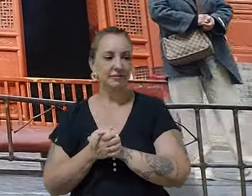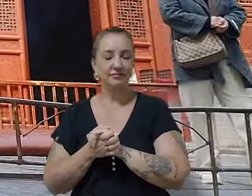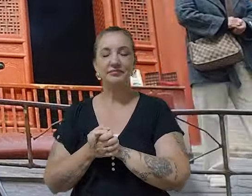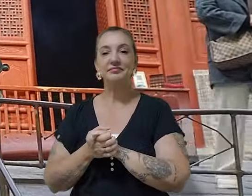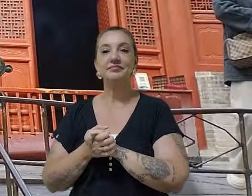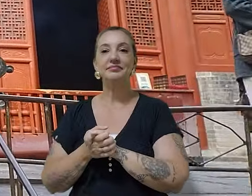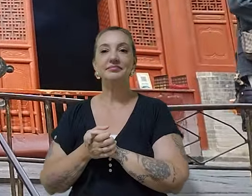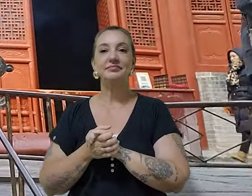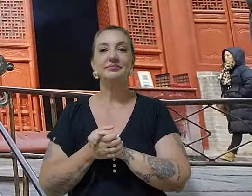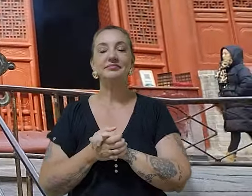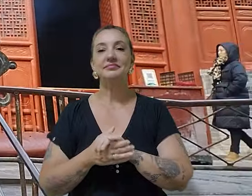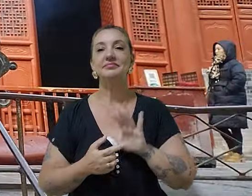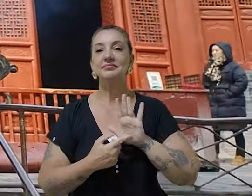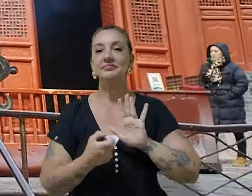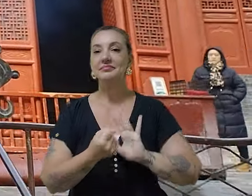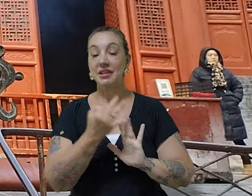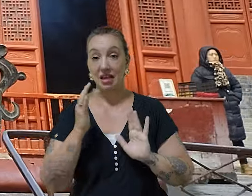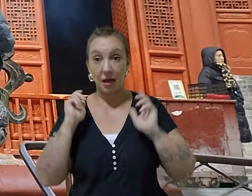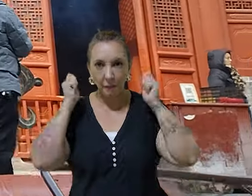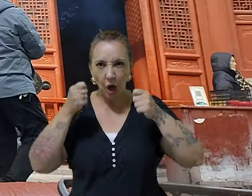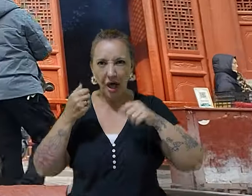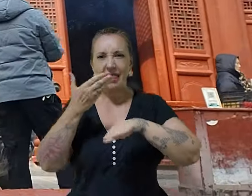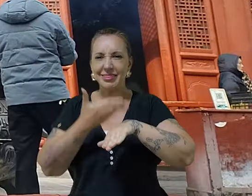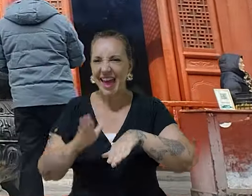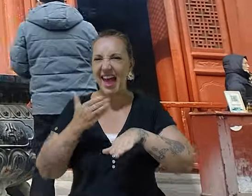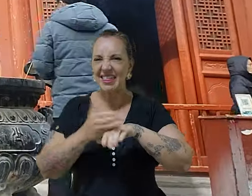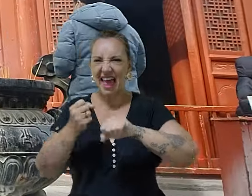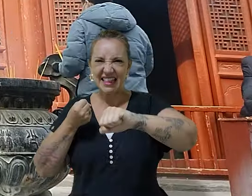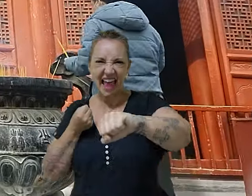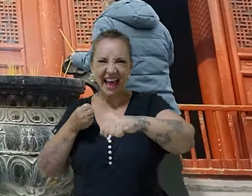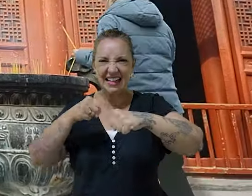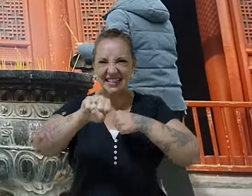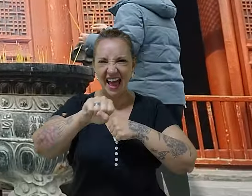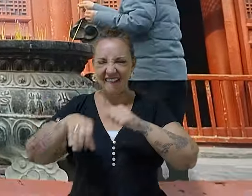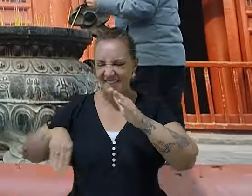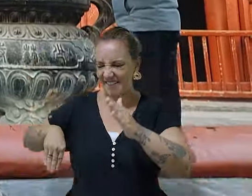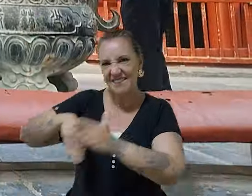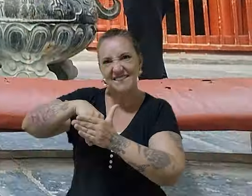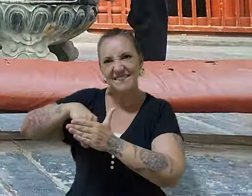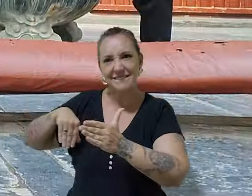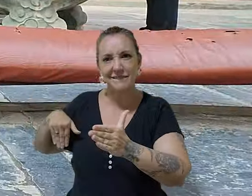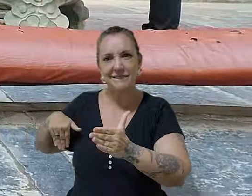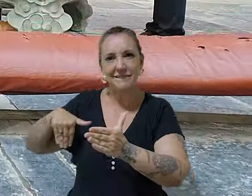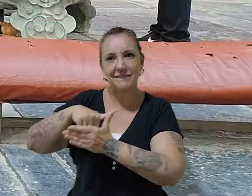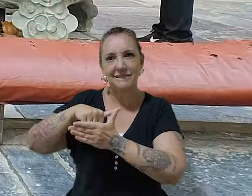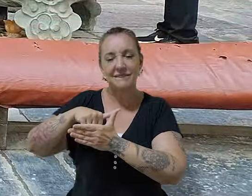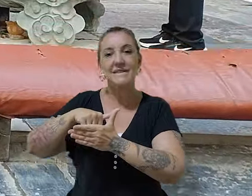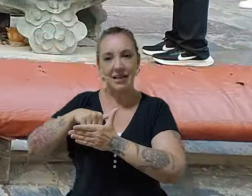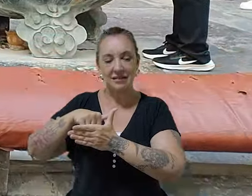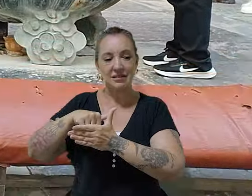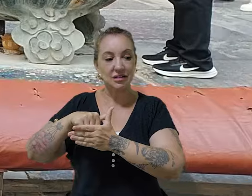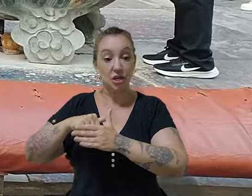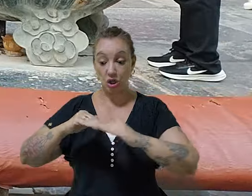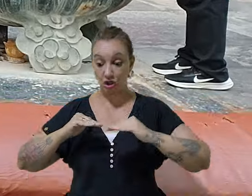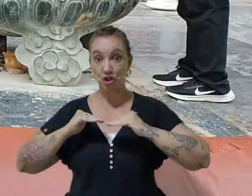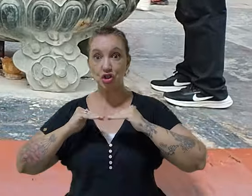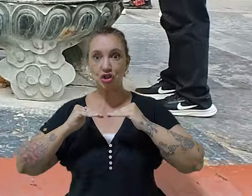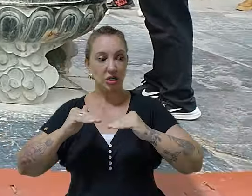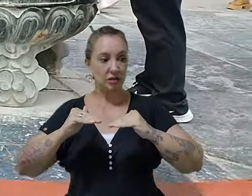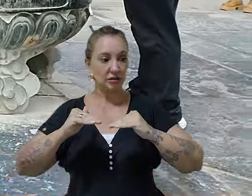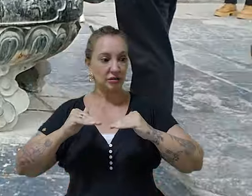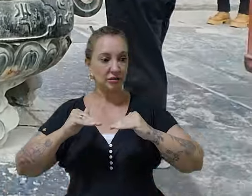que mostra um monte de monges treinando e batendo pé. E aí o chão